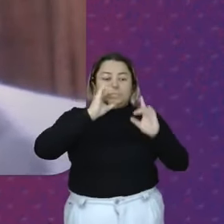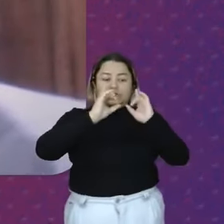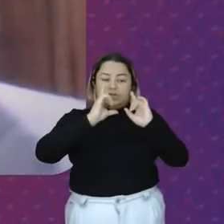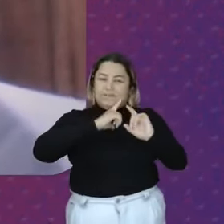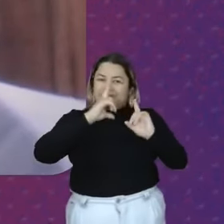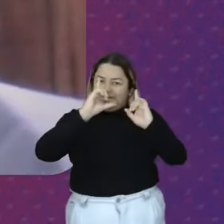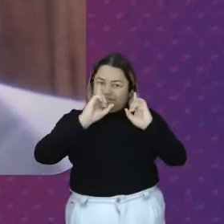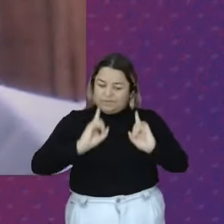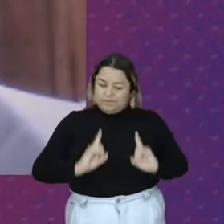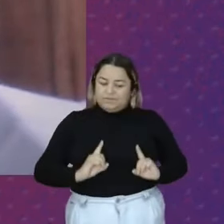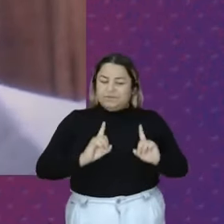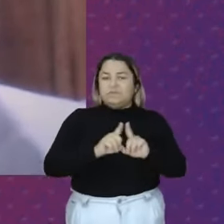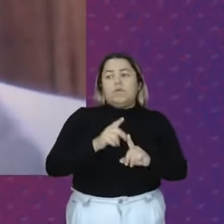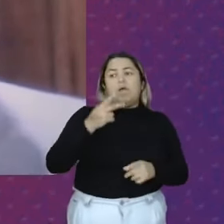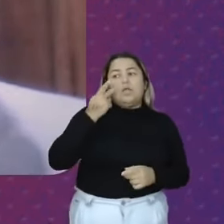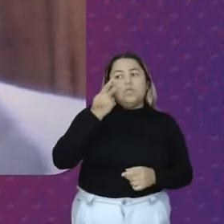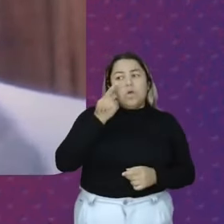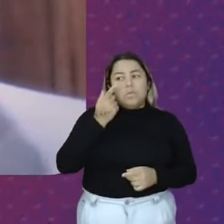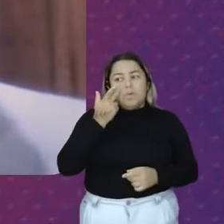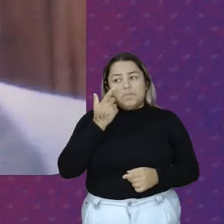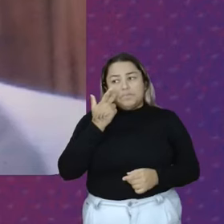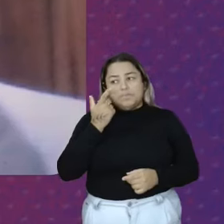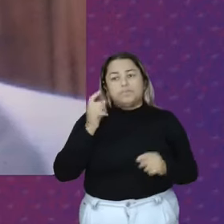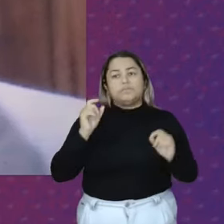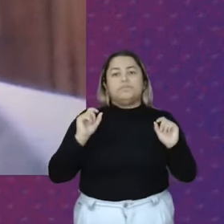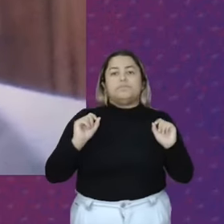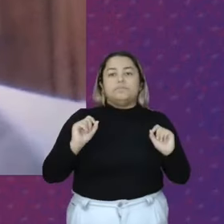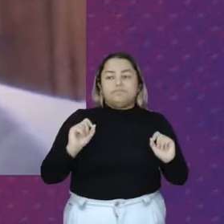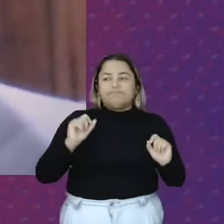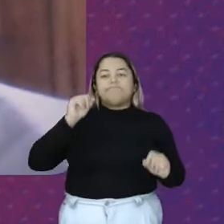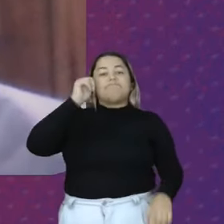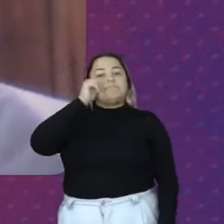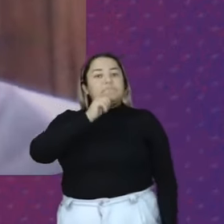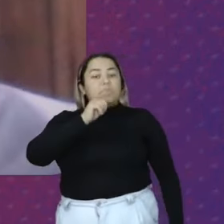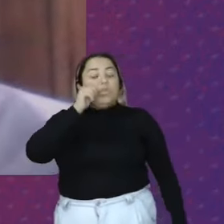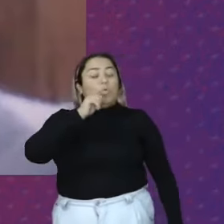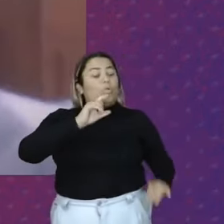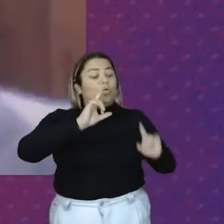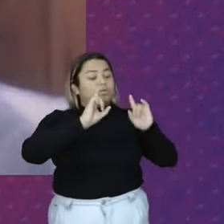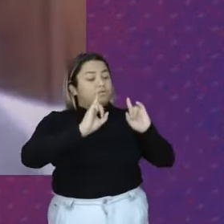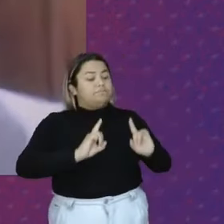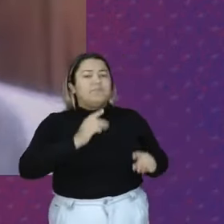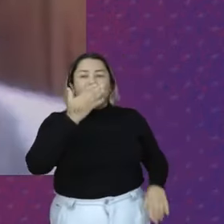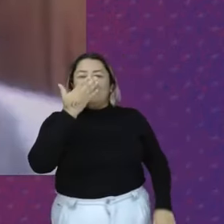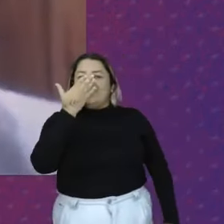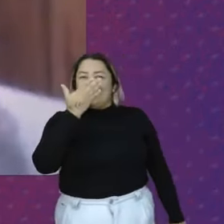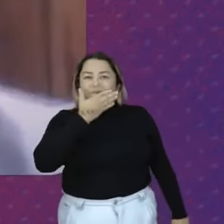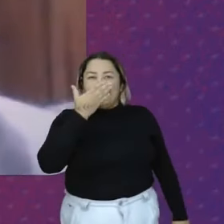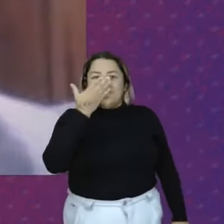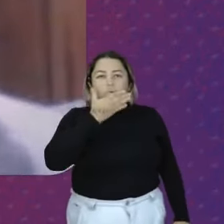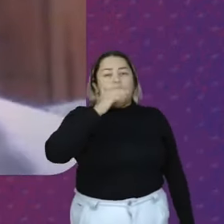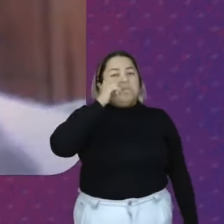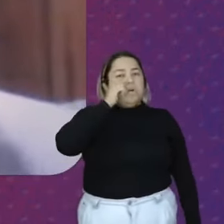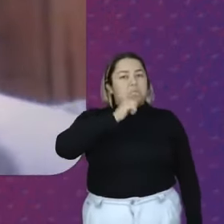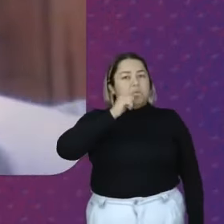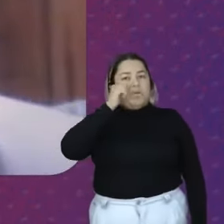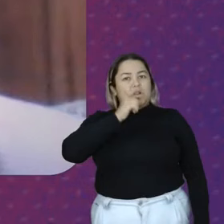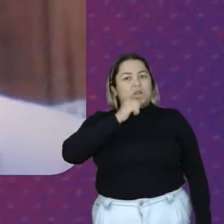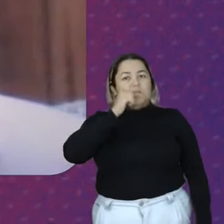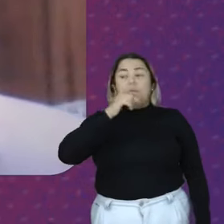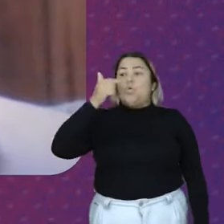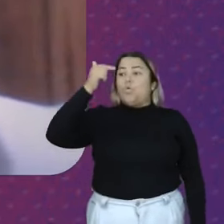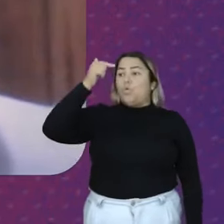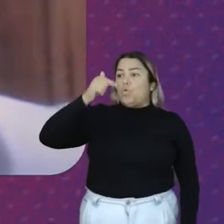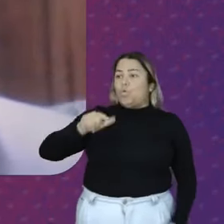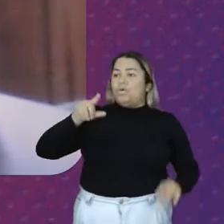porque normalmente a a a mulher com deficiência não é vista como uma mulher como as outras nós